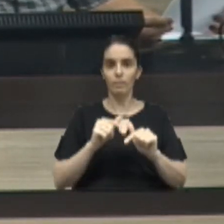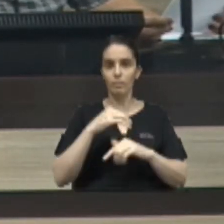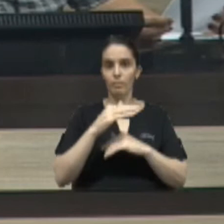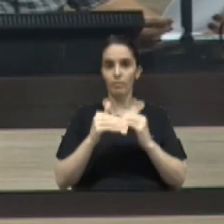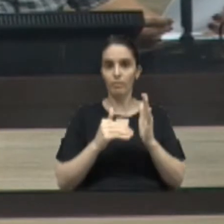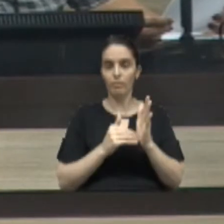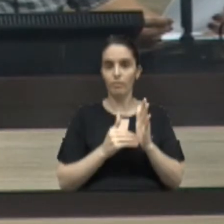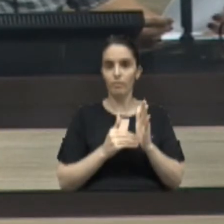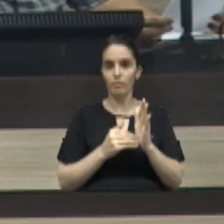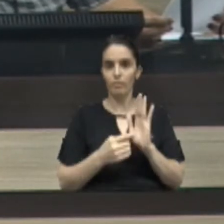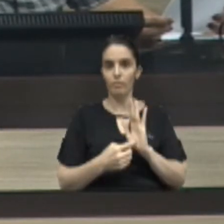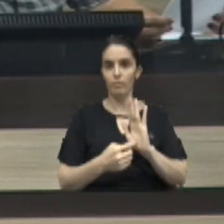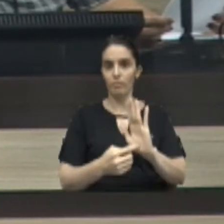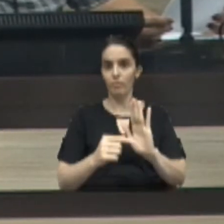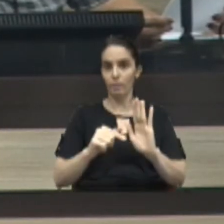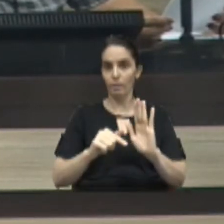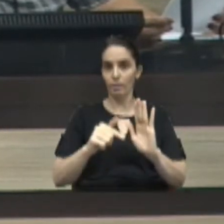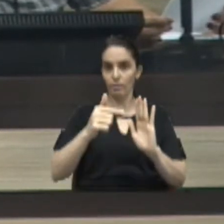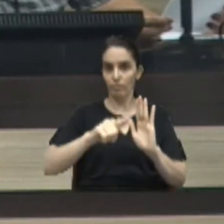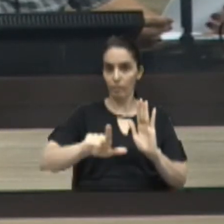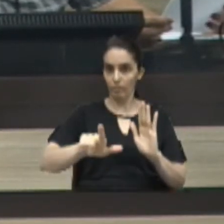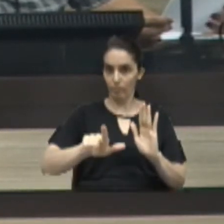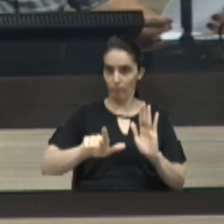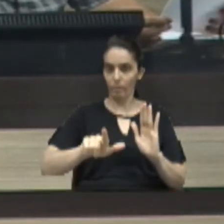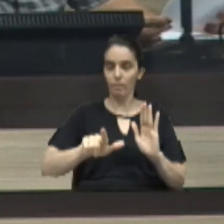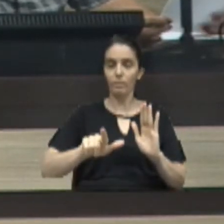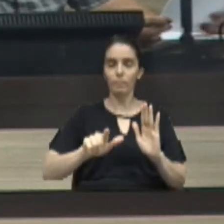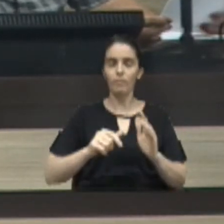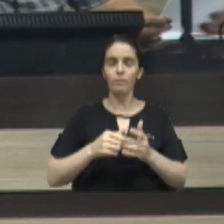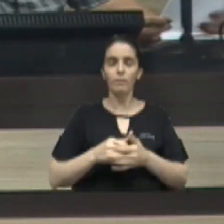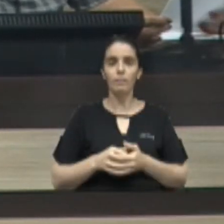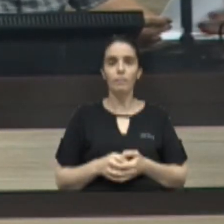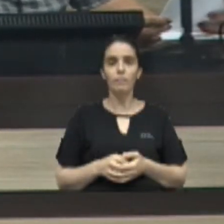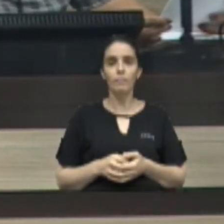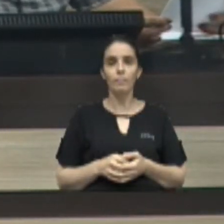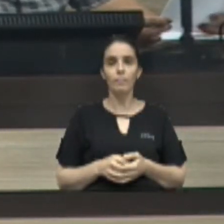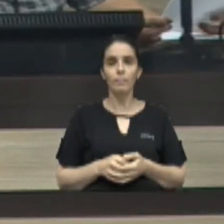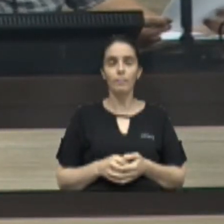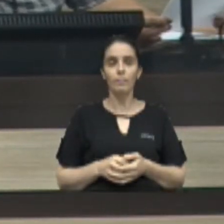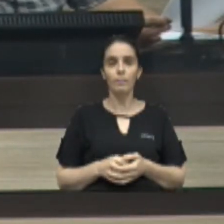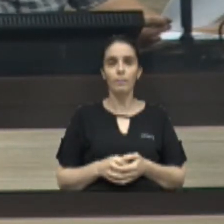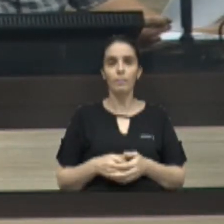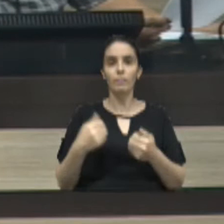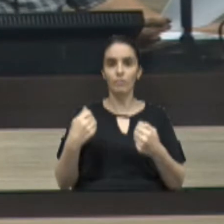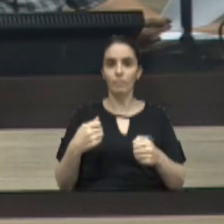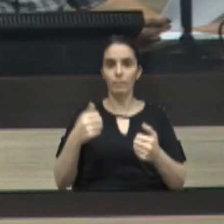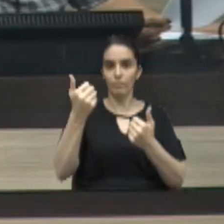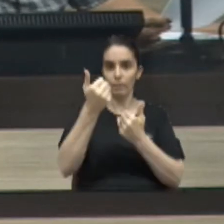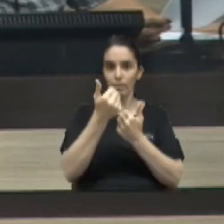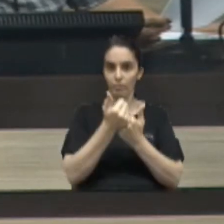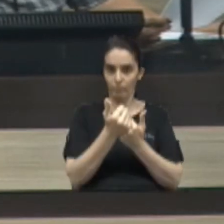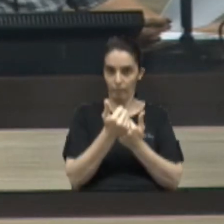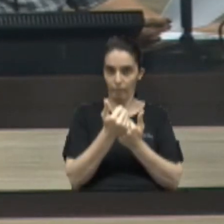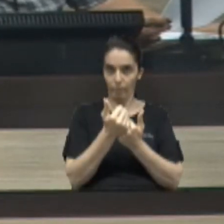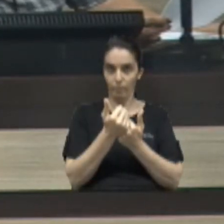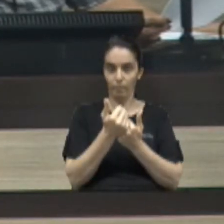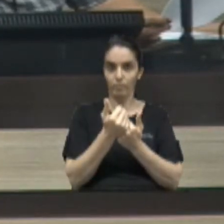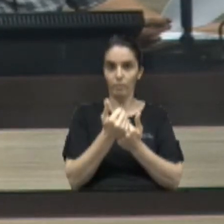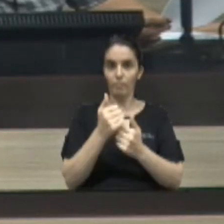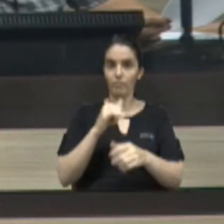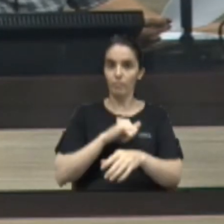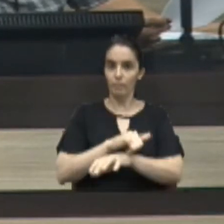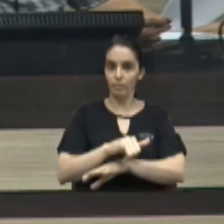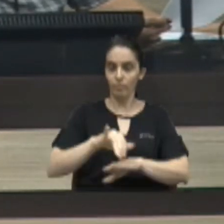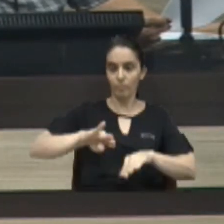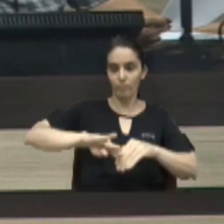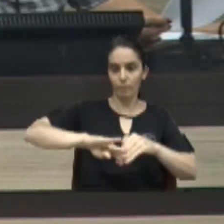nova indicação venha a ser feita pela respectiva representação, sendo substituídos em suas faltas, licenças